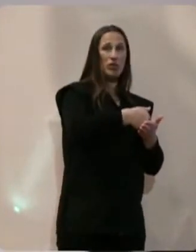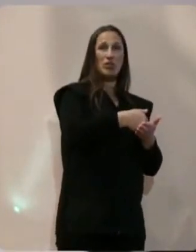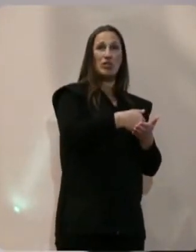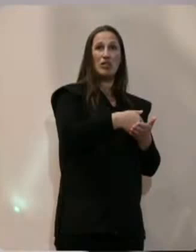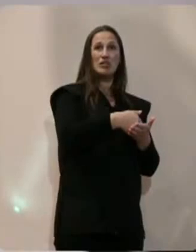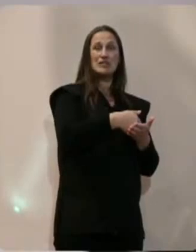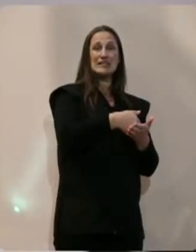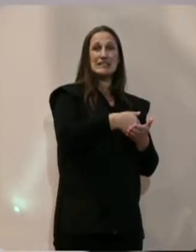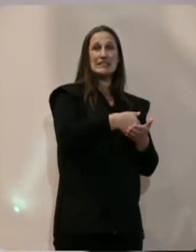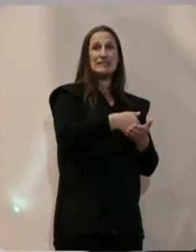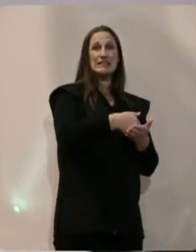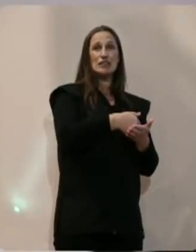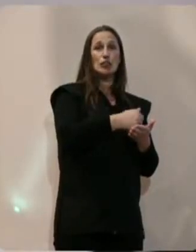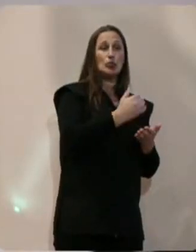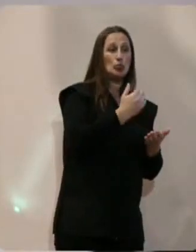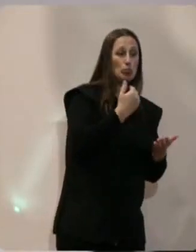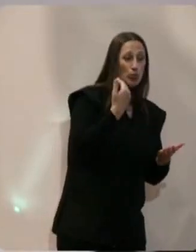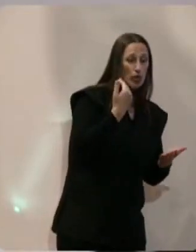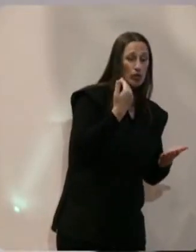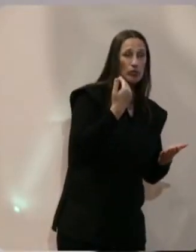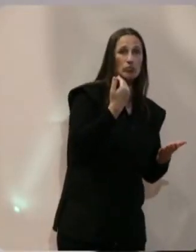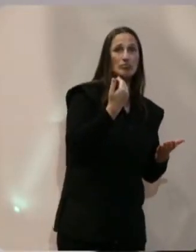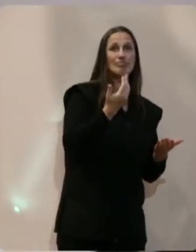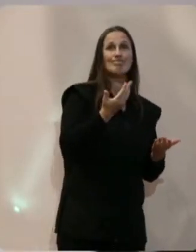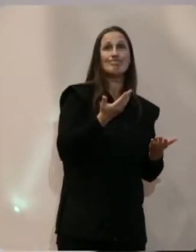d'água e morreu afogado.